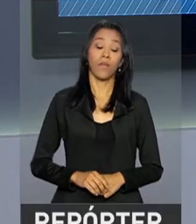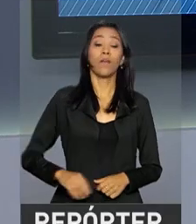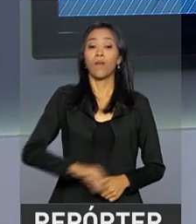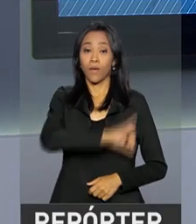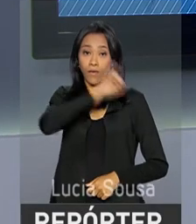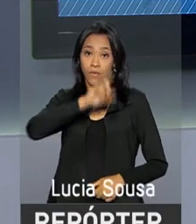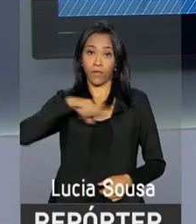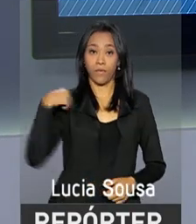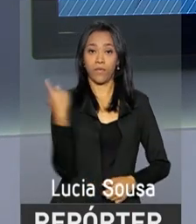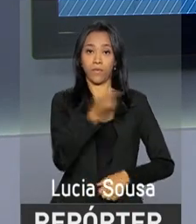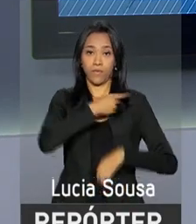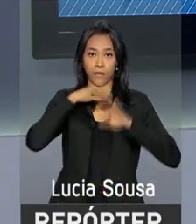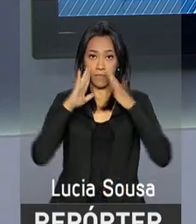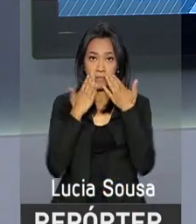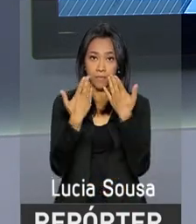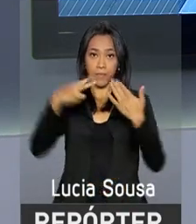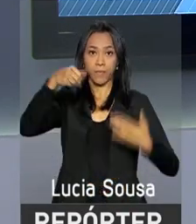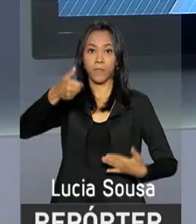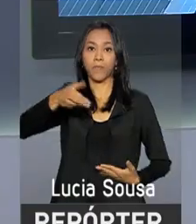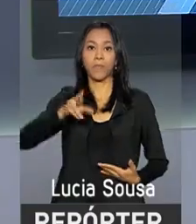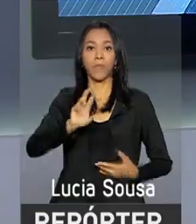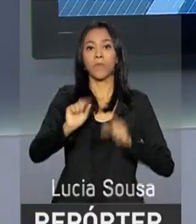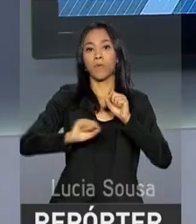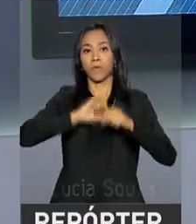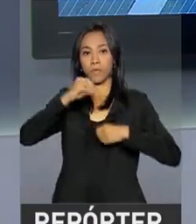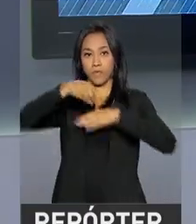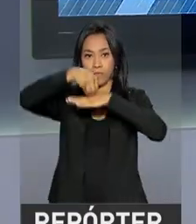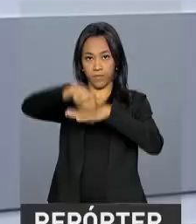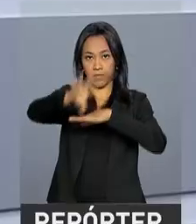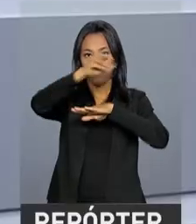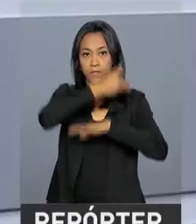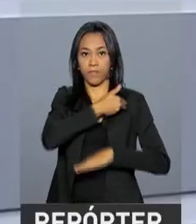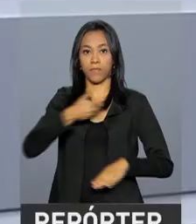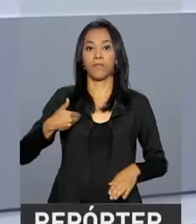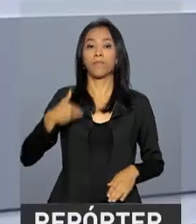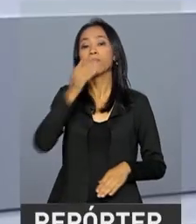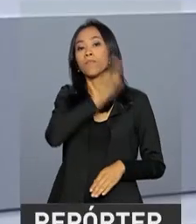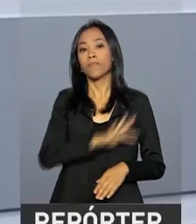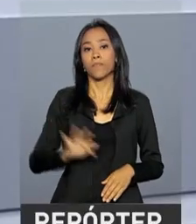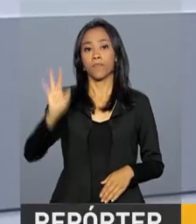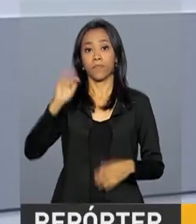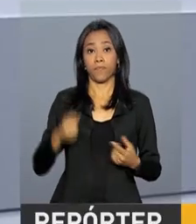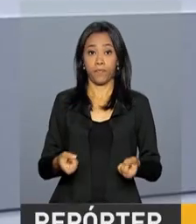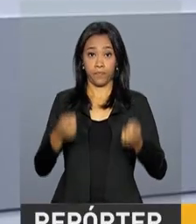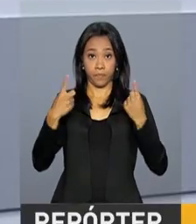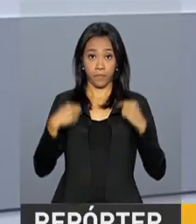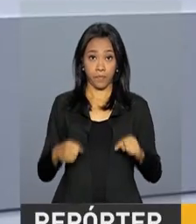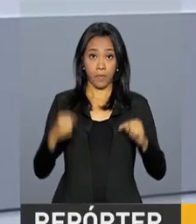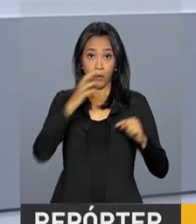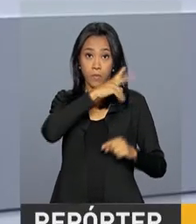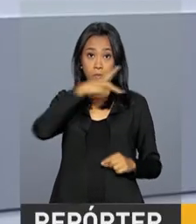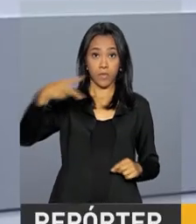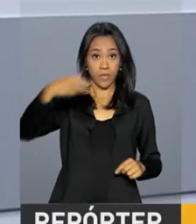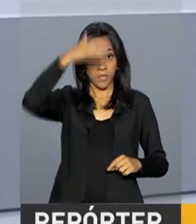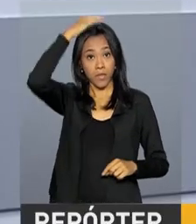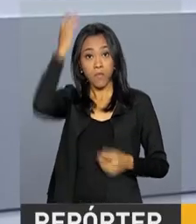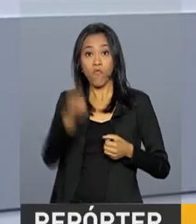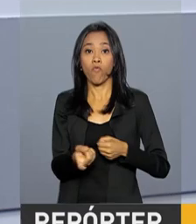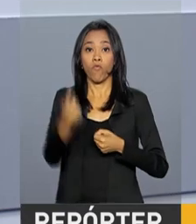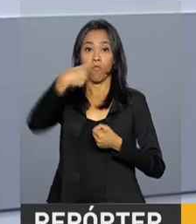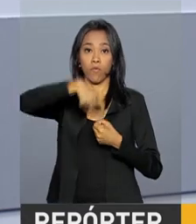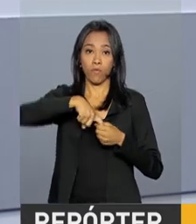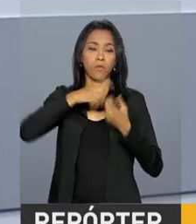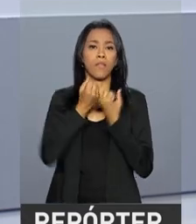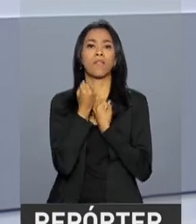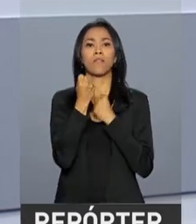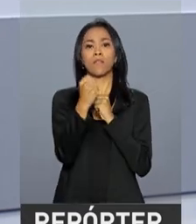Olá, no ar o repórter NBR com as notícias do governo federal. O presidente Michel Temer voltou a defender a reforma da